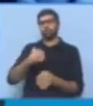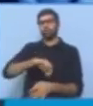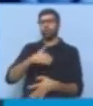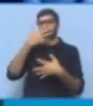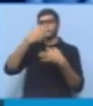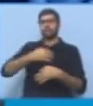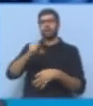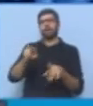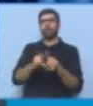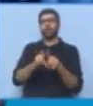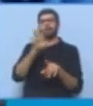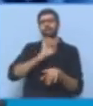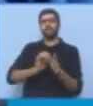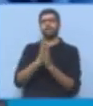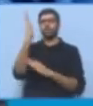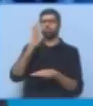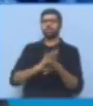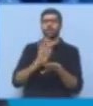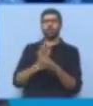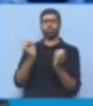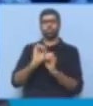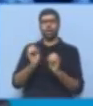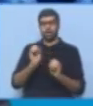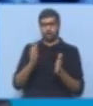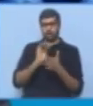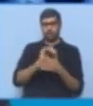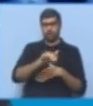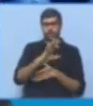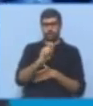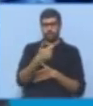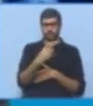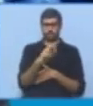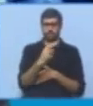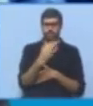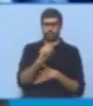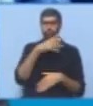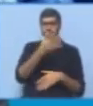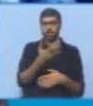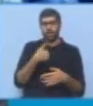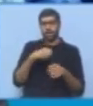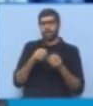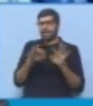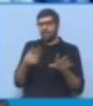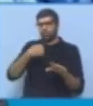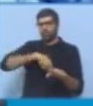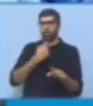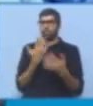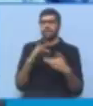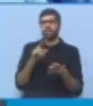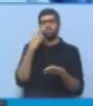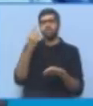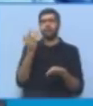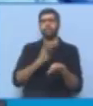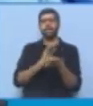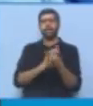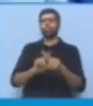acreditamos que ele era o Filho de Deus, que não tinha pecados. Aliás, a carta aos Hebreus diz isso. Jesus era igual a nós em tudo, exceto no pecado, não é? Diz a